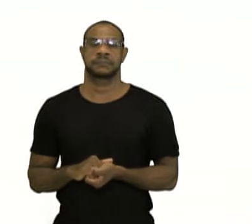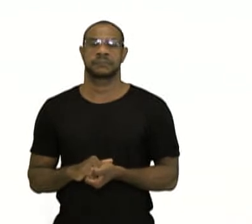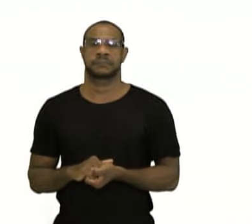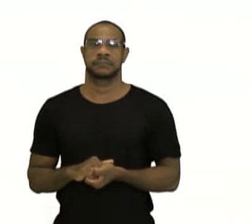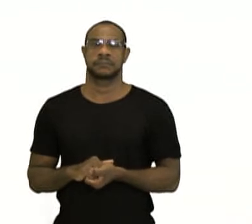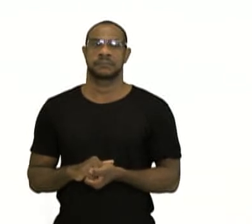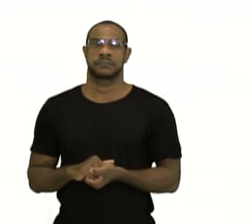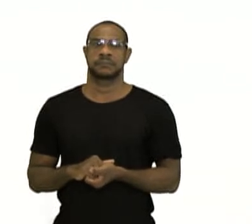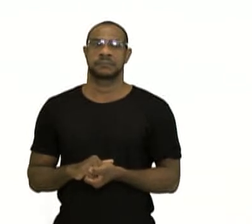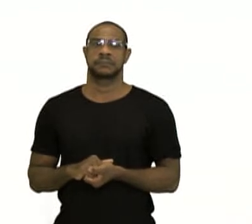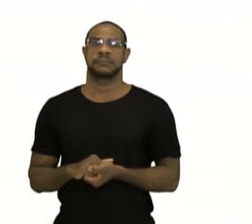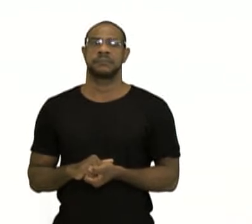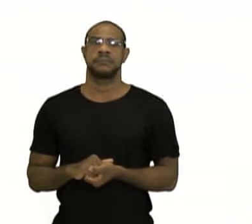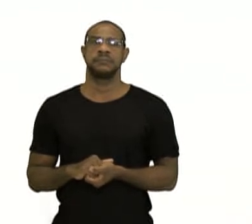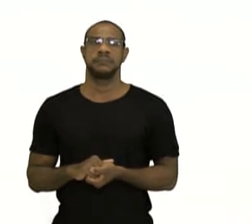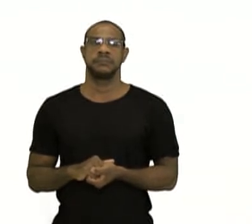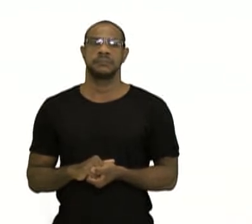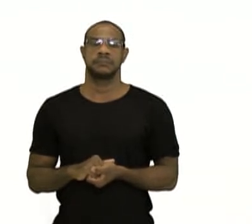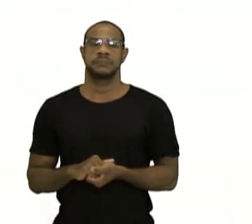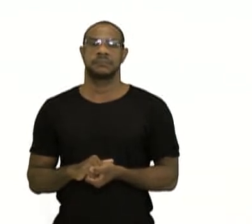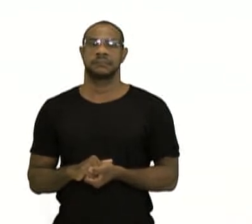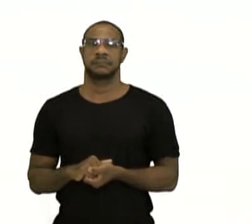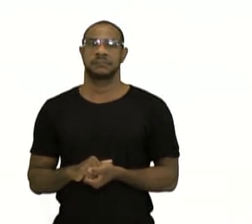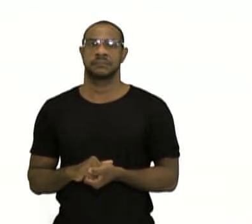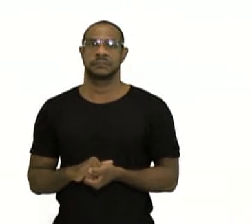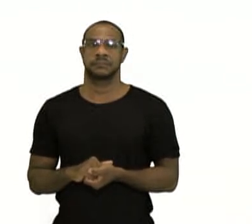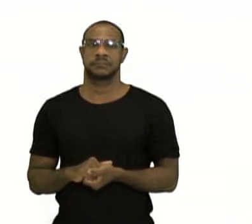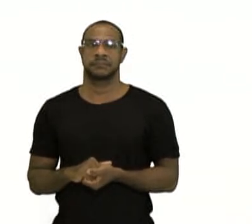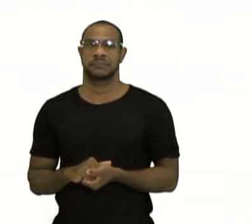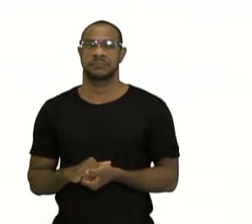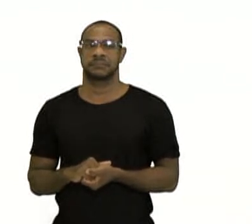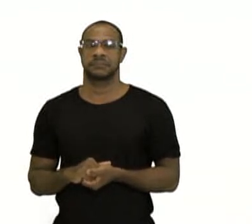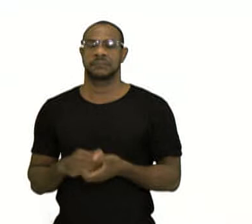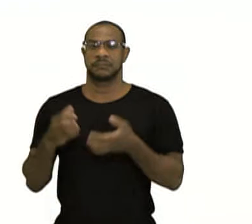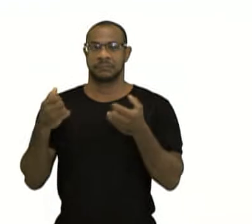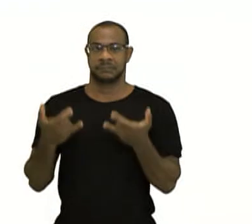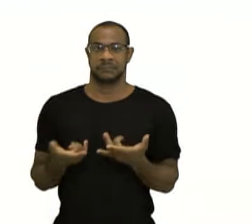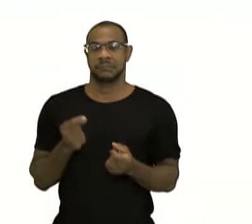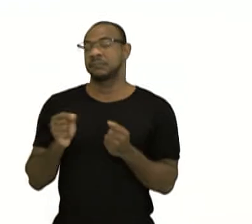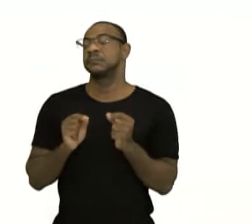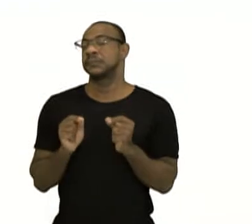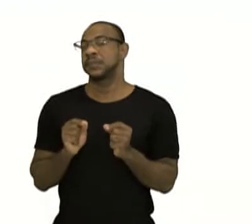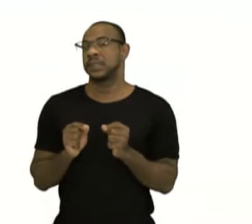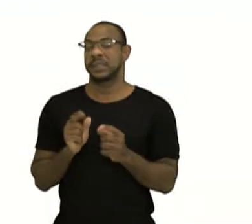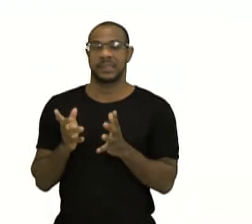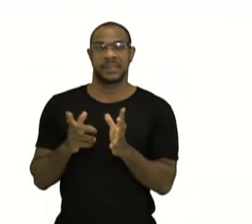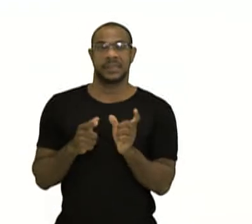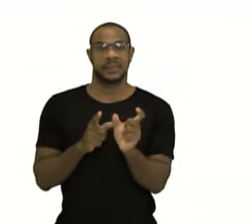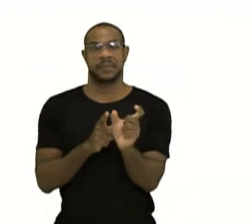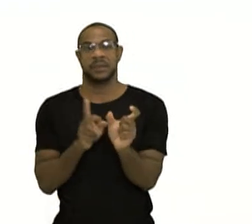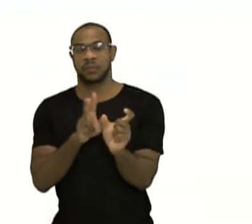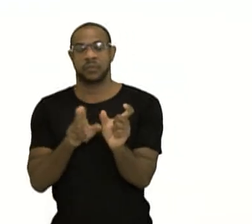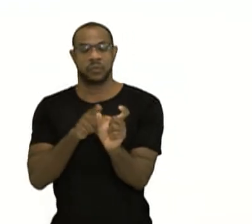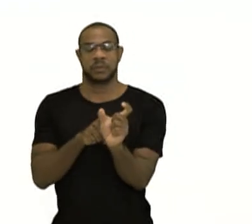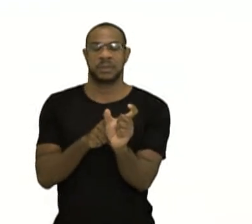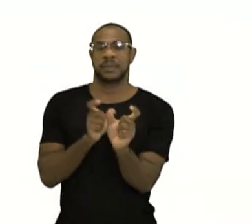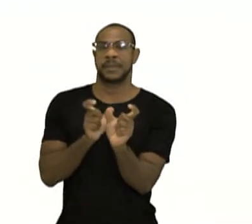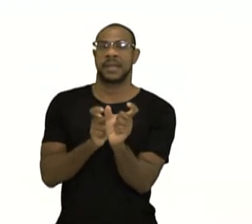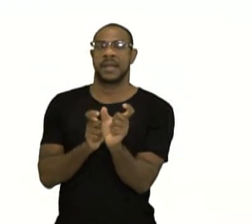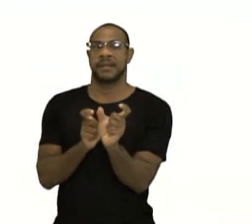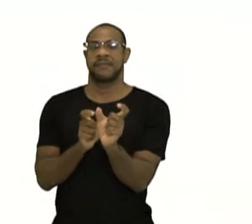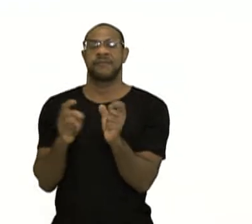Entonces, porque tú eres, soy. Ele brinca com o verbo ser e brinca com a rima também,